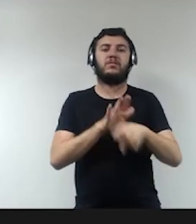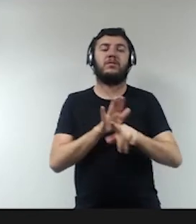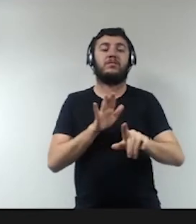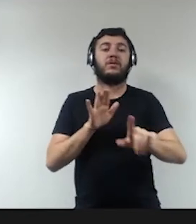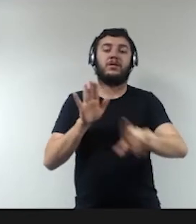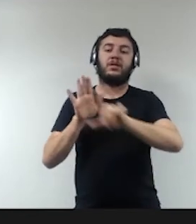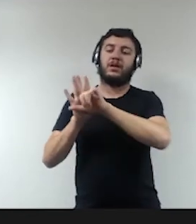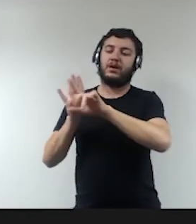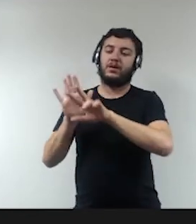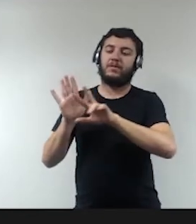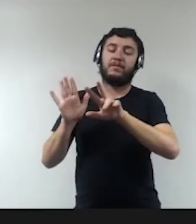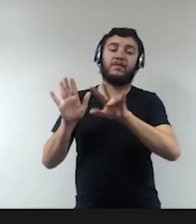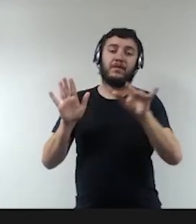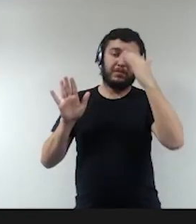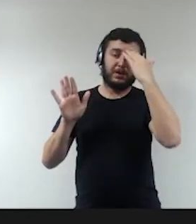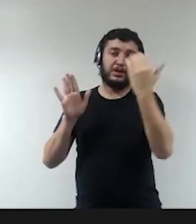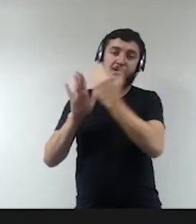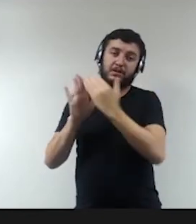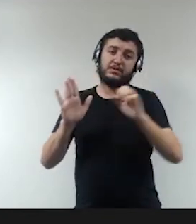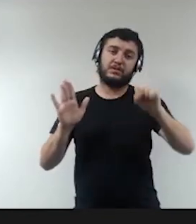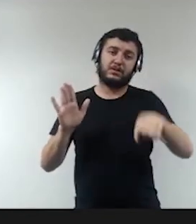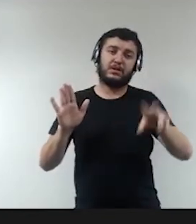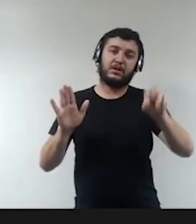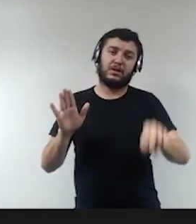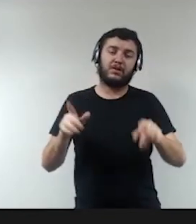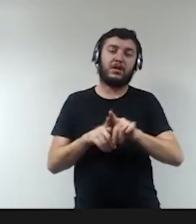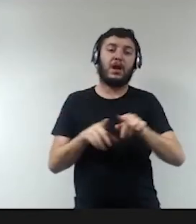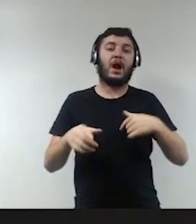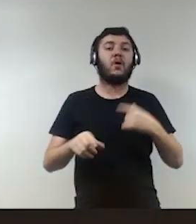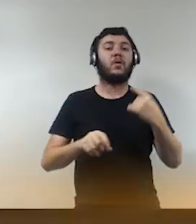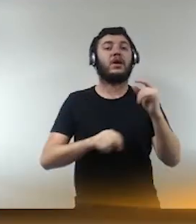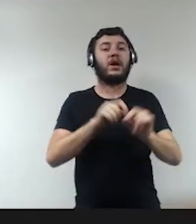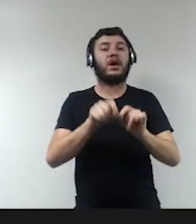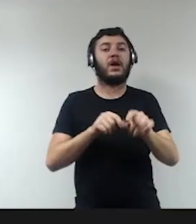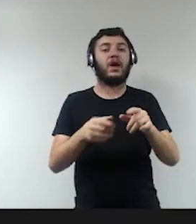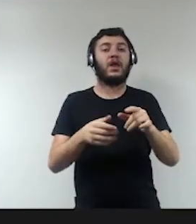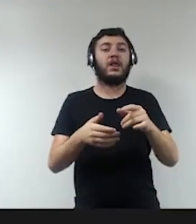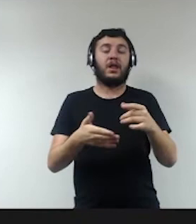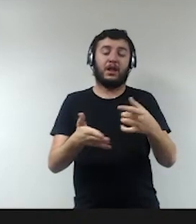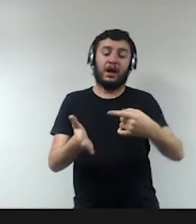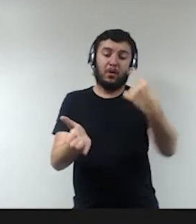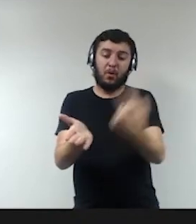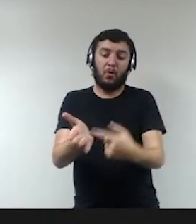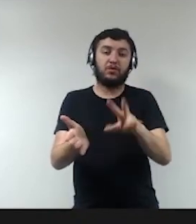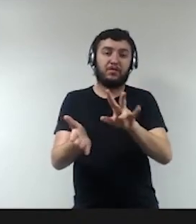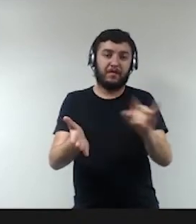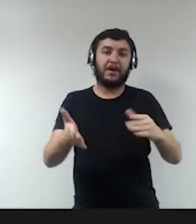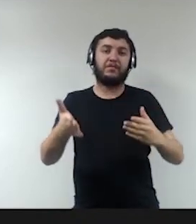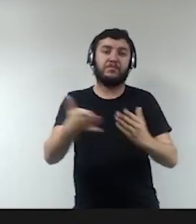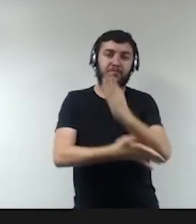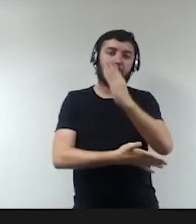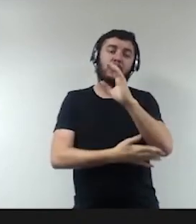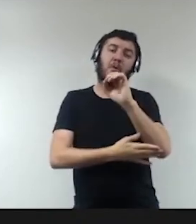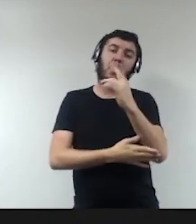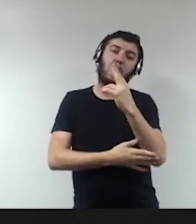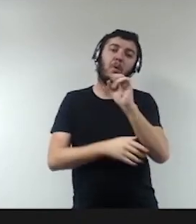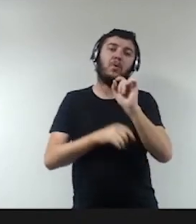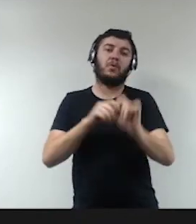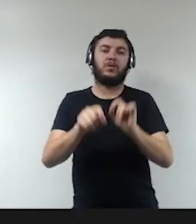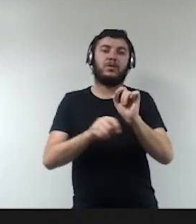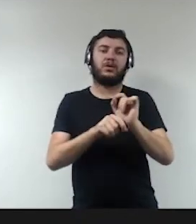né? Se aquele acordo dá para ou não para ser homologado, se fere algum interesse da par